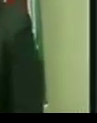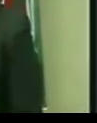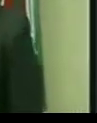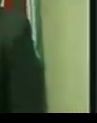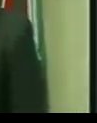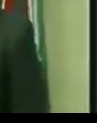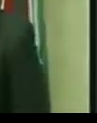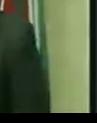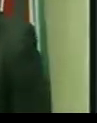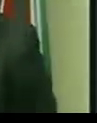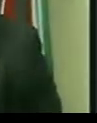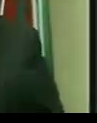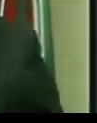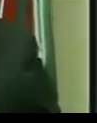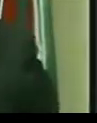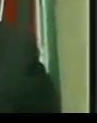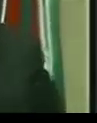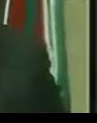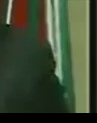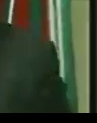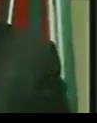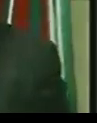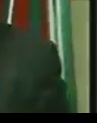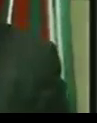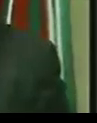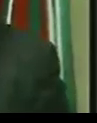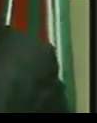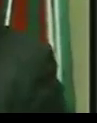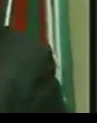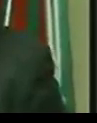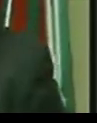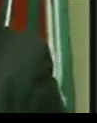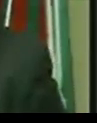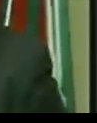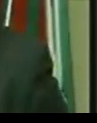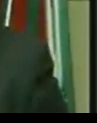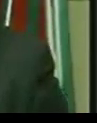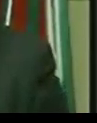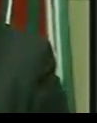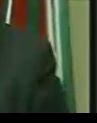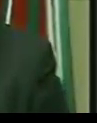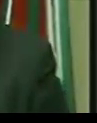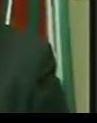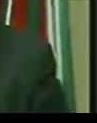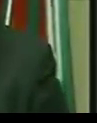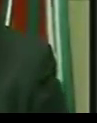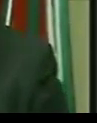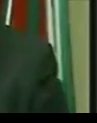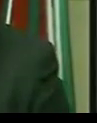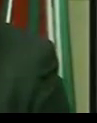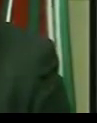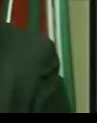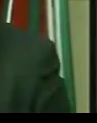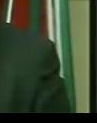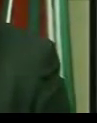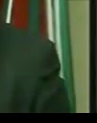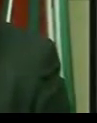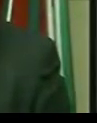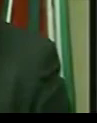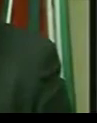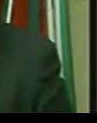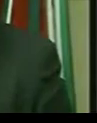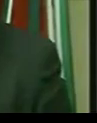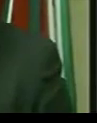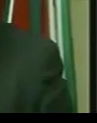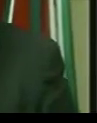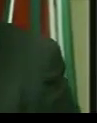ele colocou as desapropriações, trouxe aqui algumas cópias de cheques que serão passadas para os demais vereadores, e